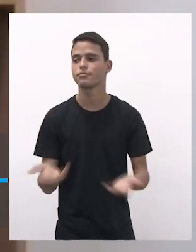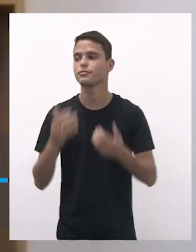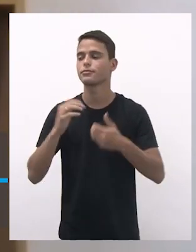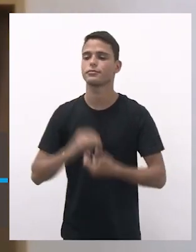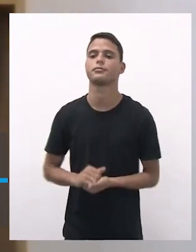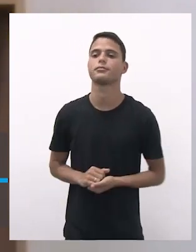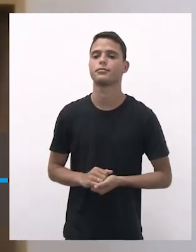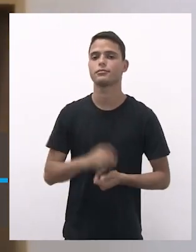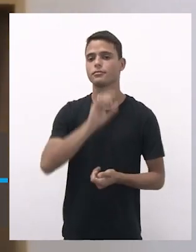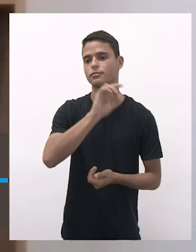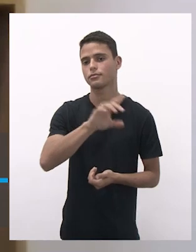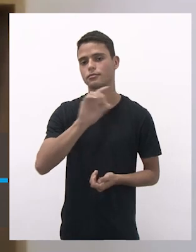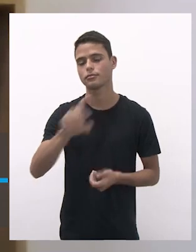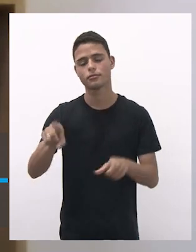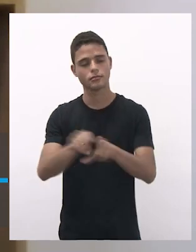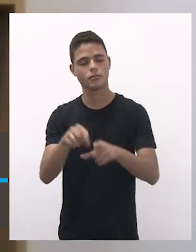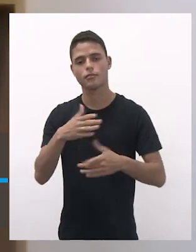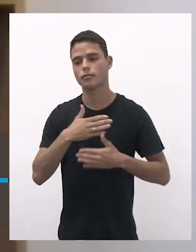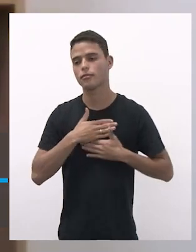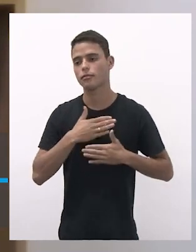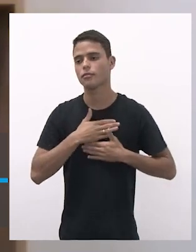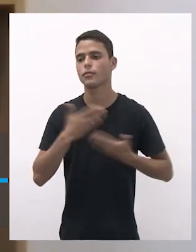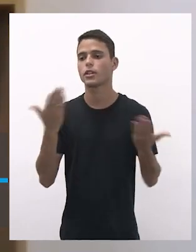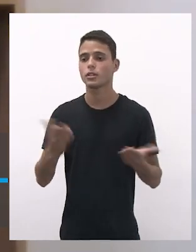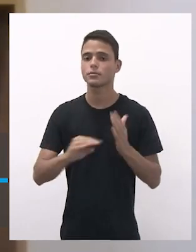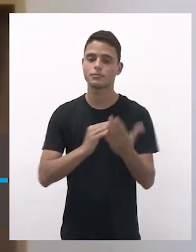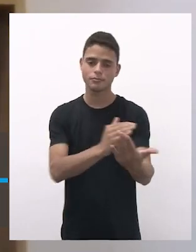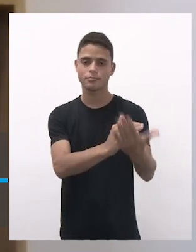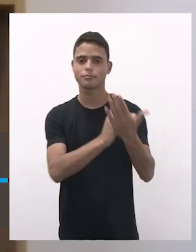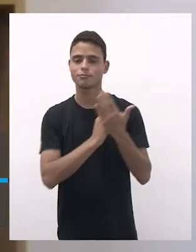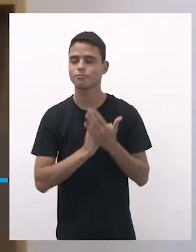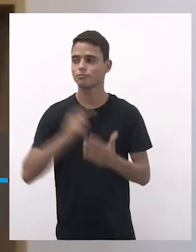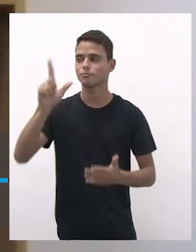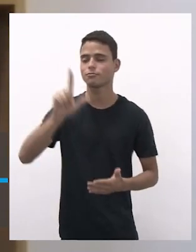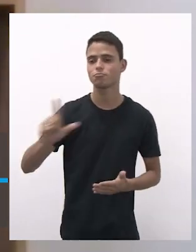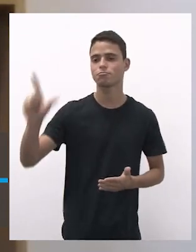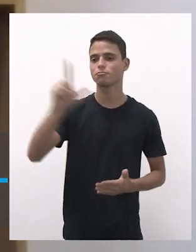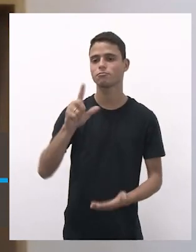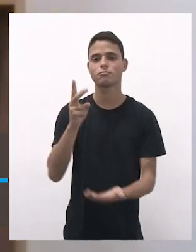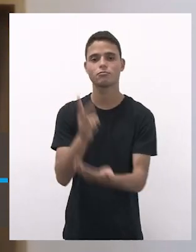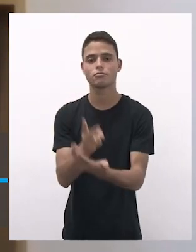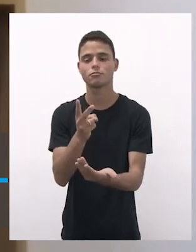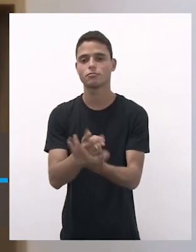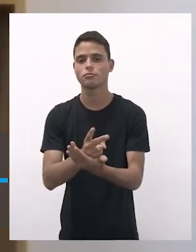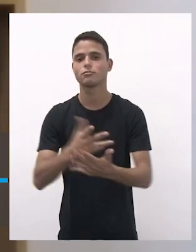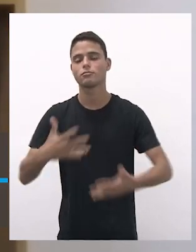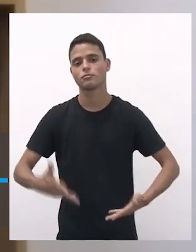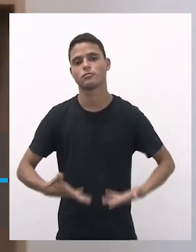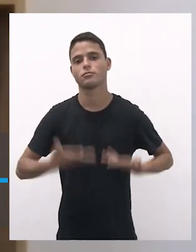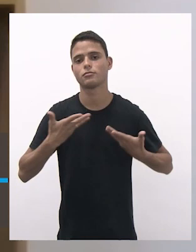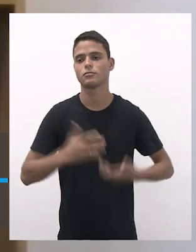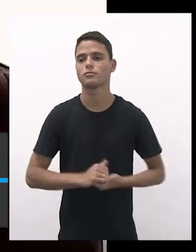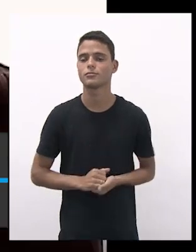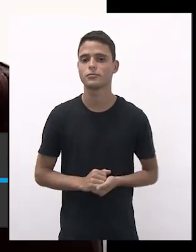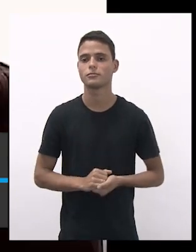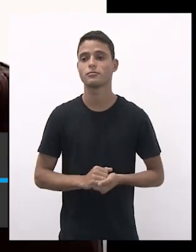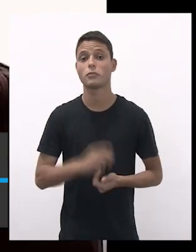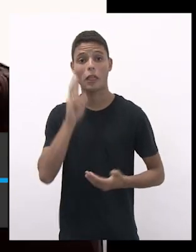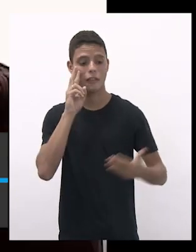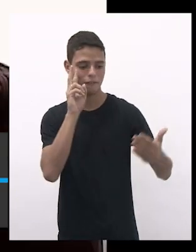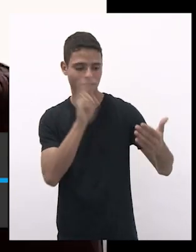participantes, assim como a mim. Então, só ajuda, né? A literatura, ela sempre engrandece. Eu assisti